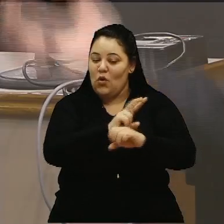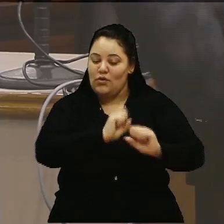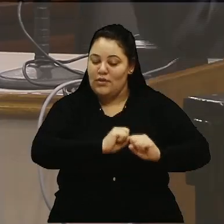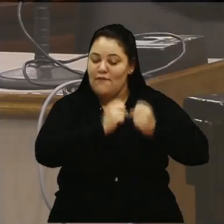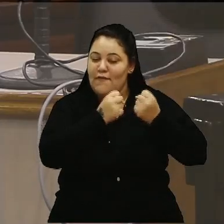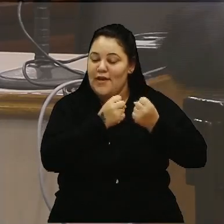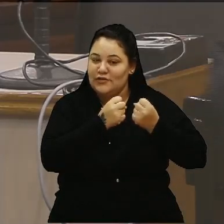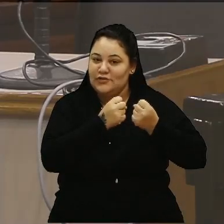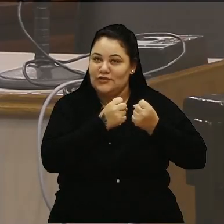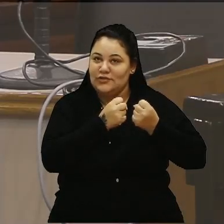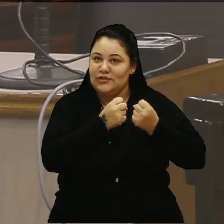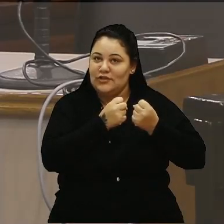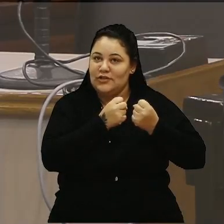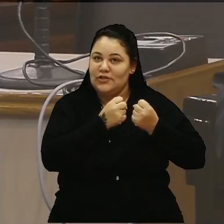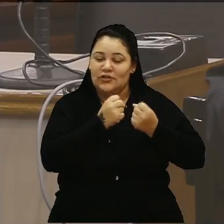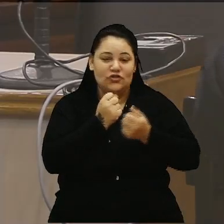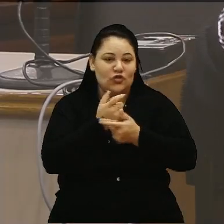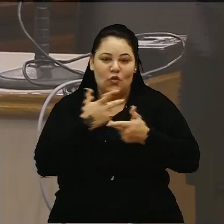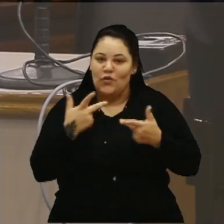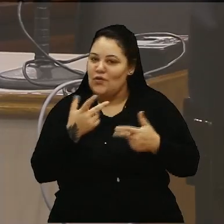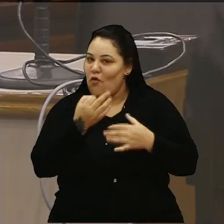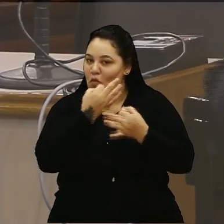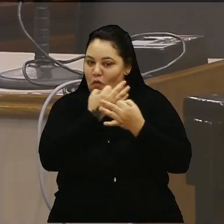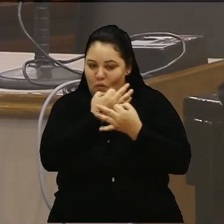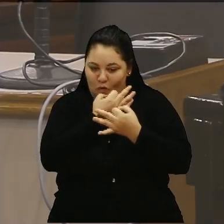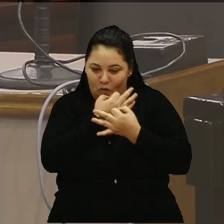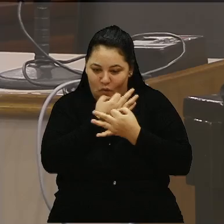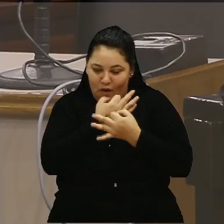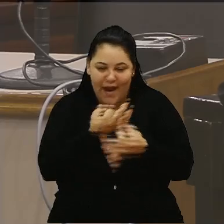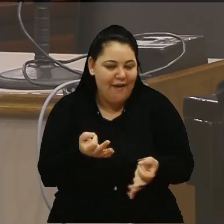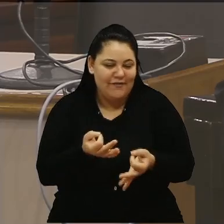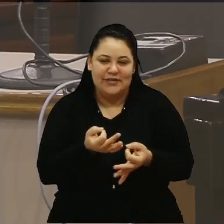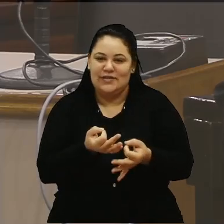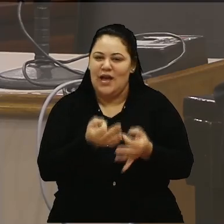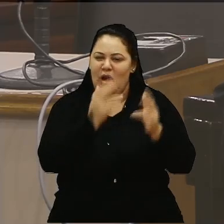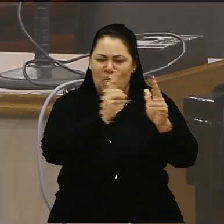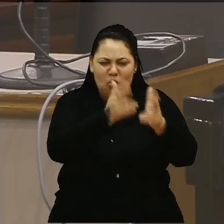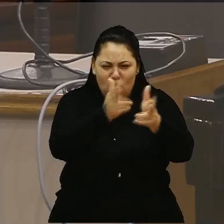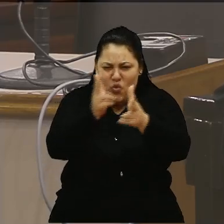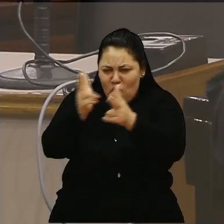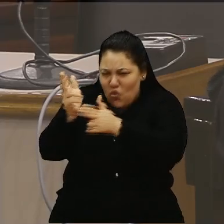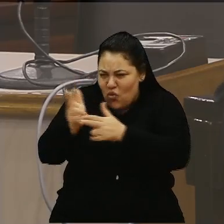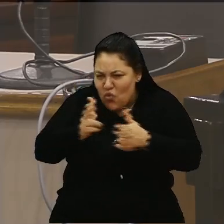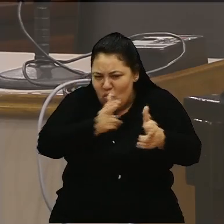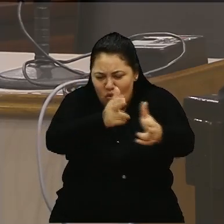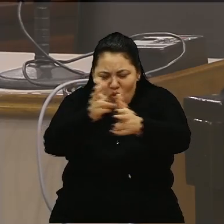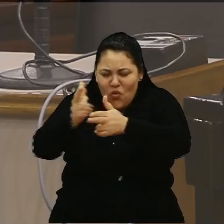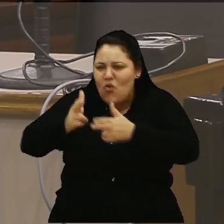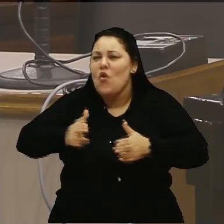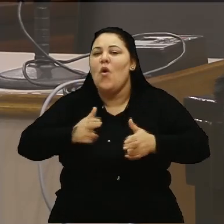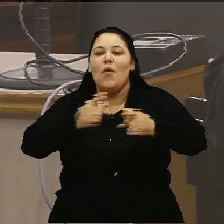de enxurradas de mísseis lá de 5 toneladas, que eles não deixam cair sobre a cidade, pela